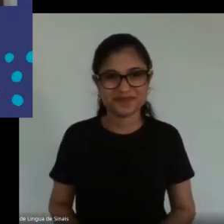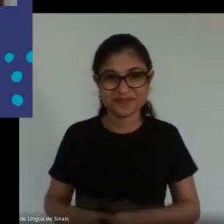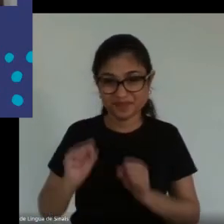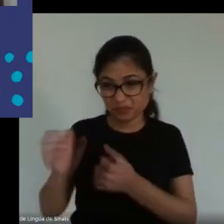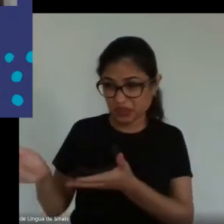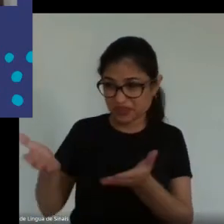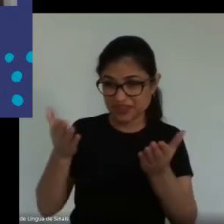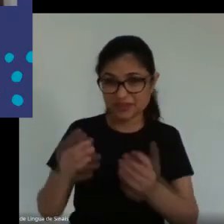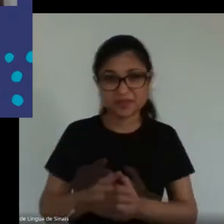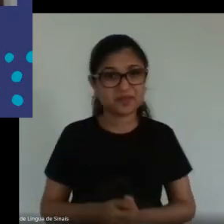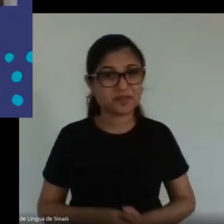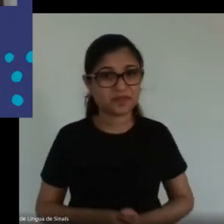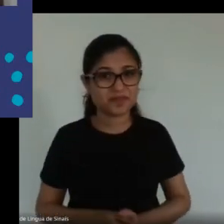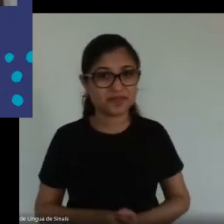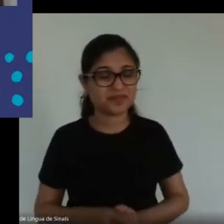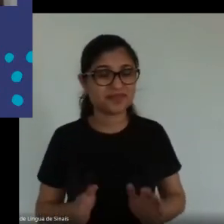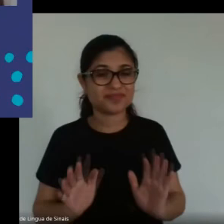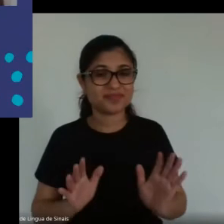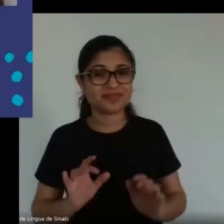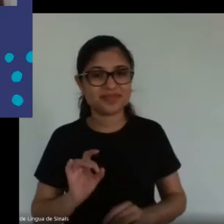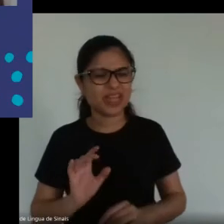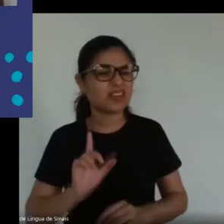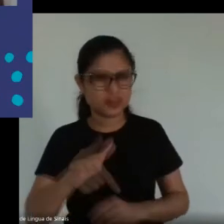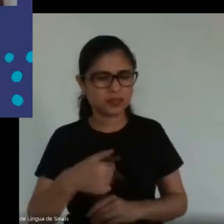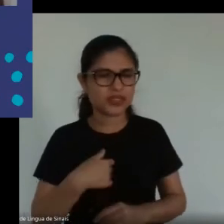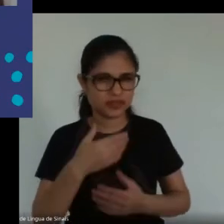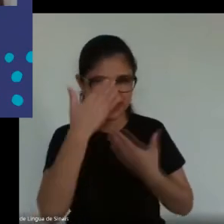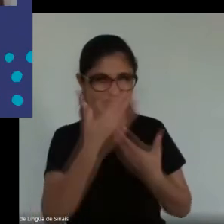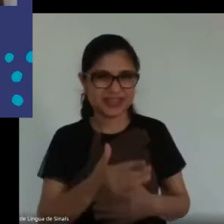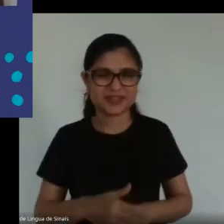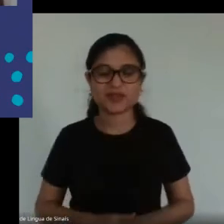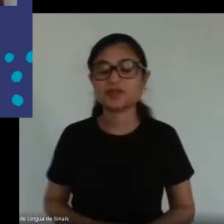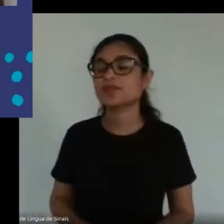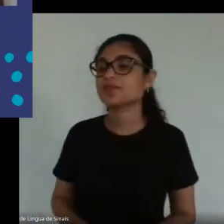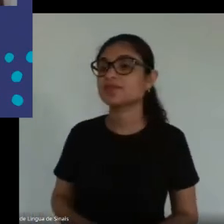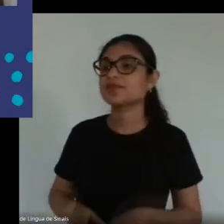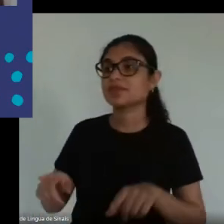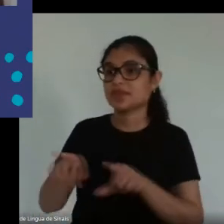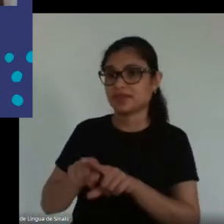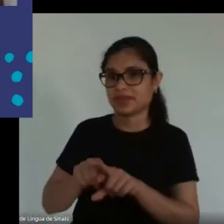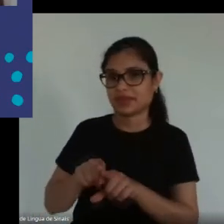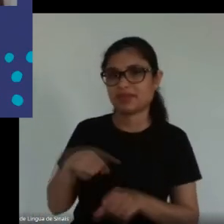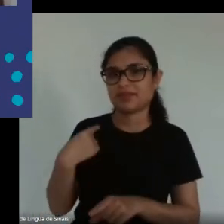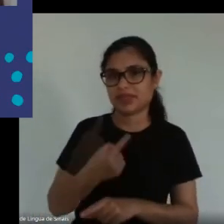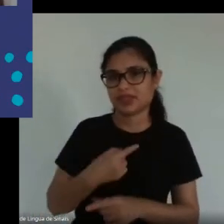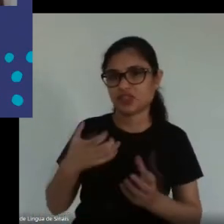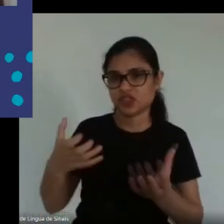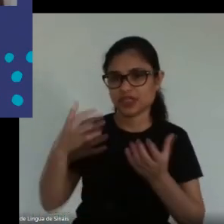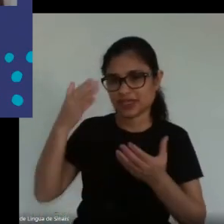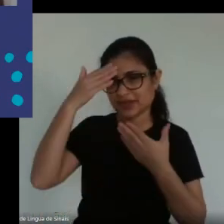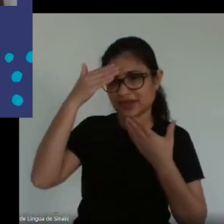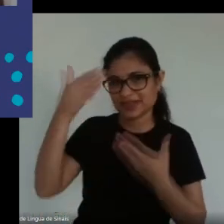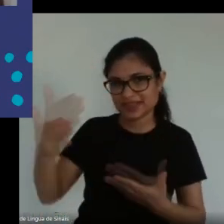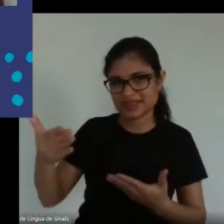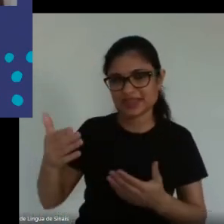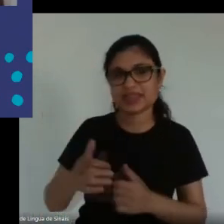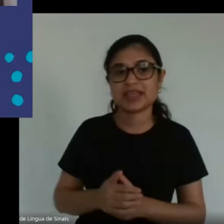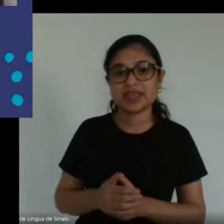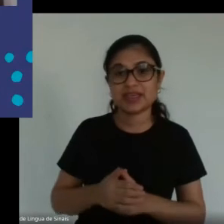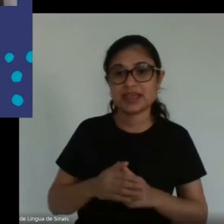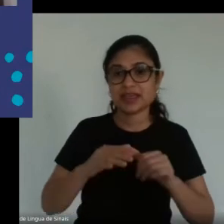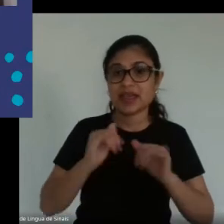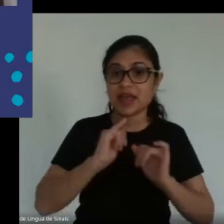falar. Não, eu só falei dizer, depois eu agradeço. Aí a gente queria agradecer, lembrar